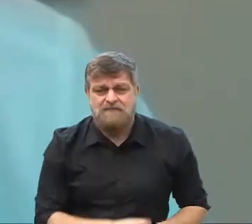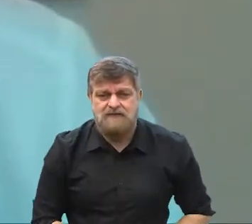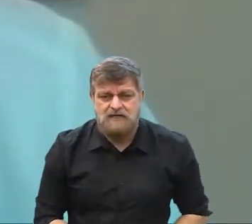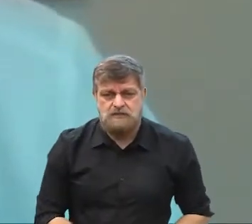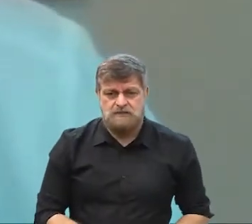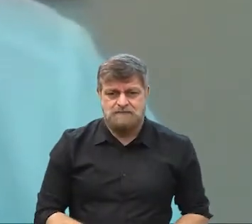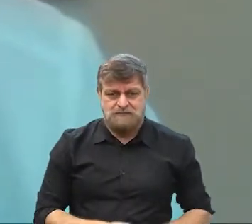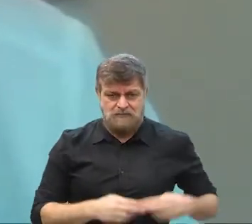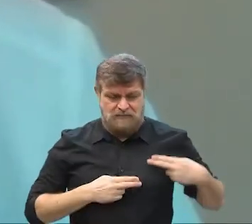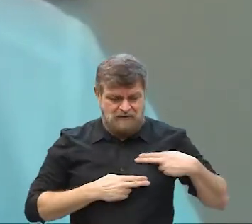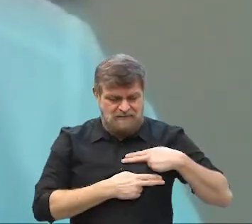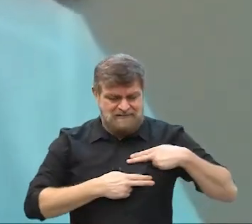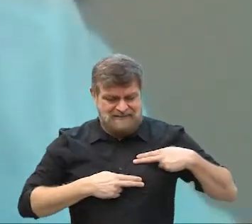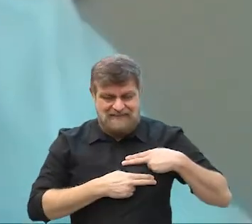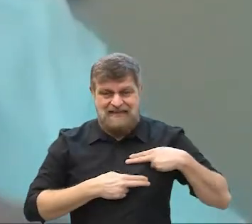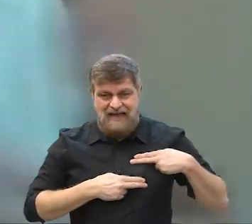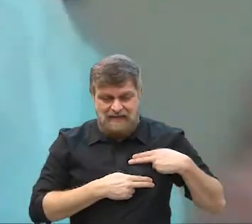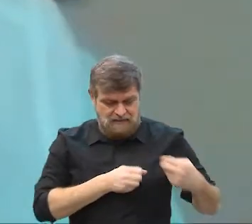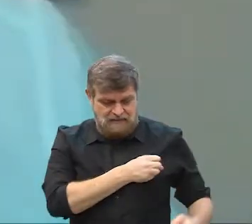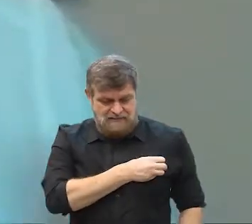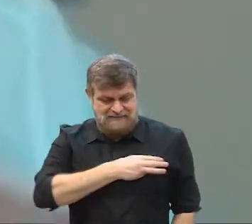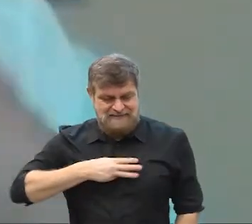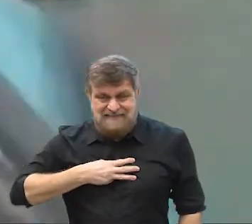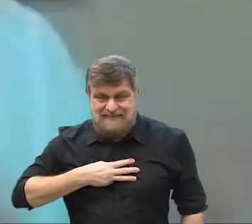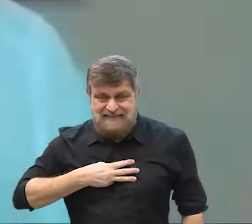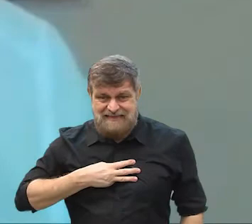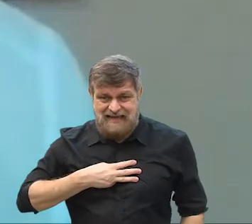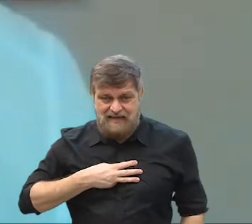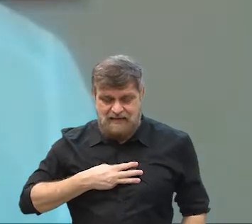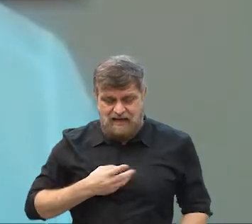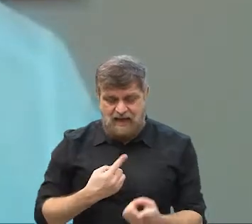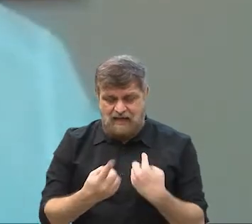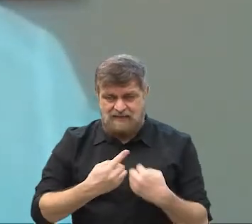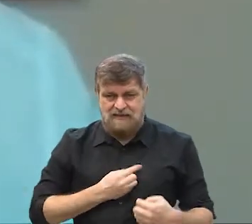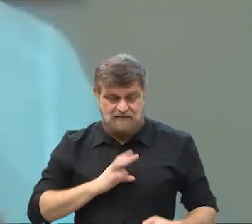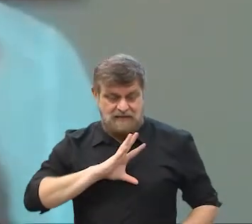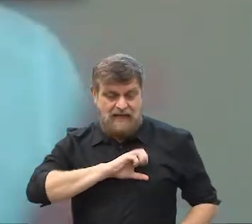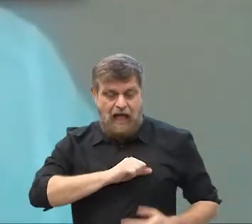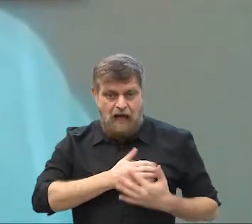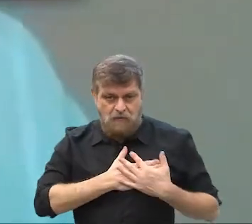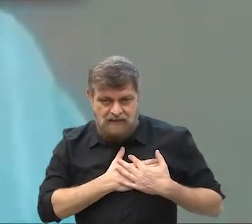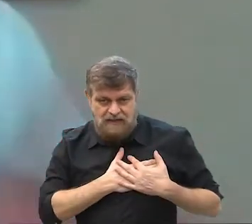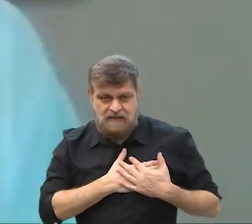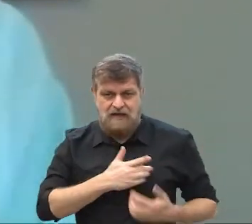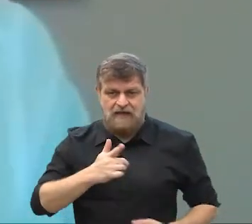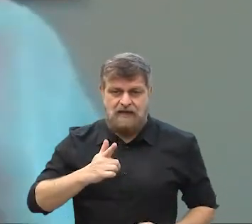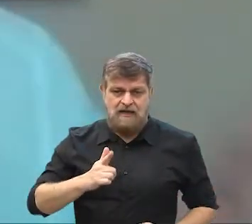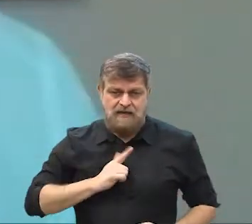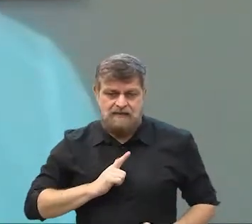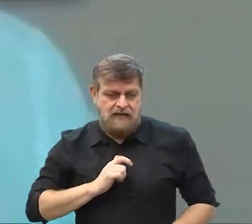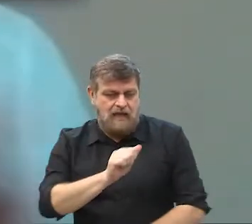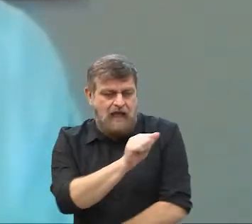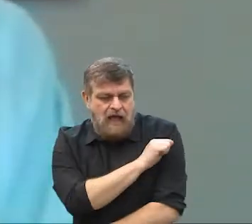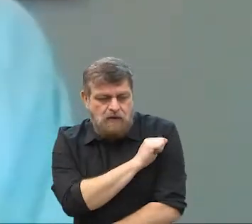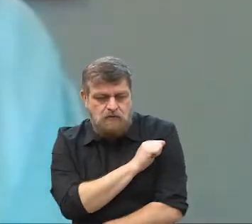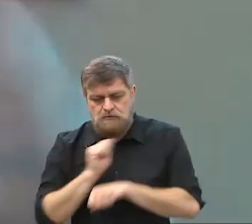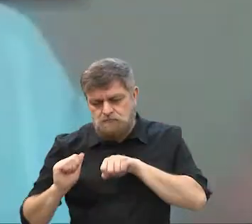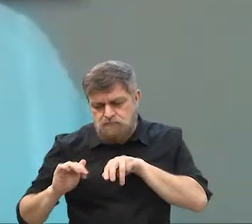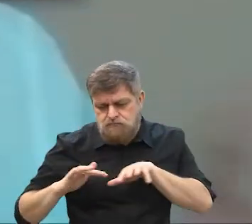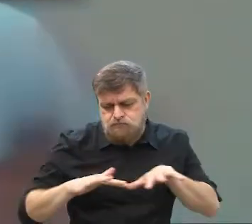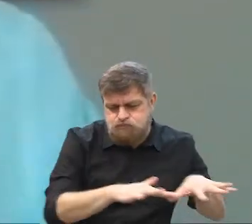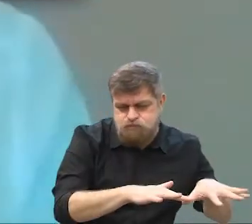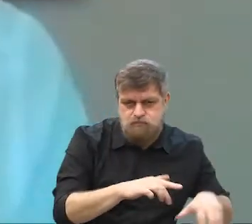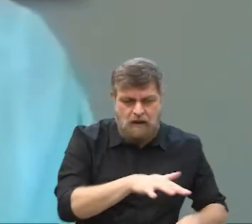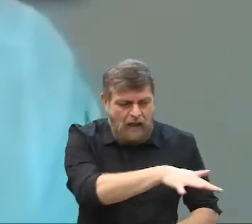Senai Amoreiras. Então, de alguma maneira, é extremamente bem frequentada ali por alunos que aguardam os seus turnos, ou